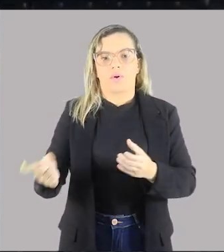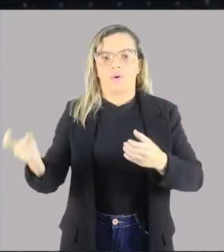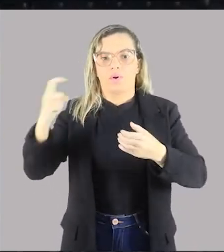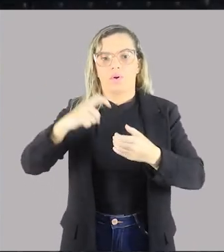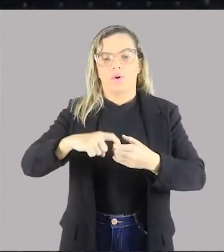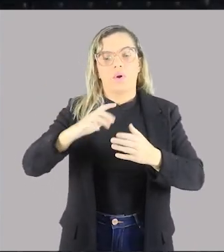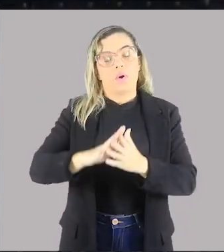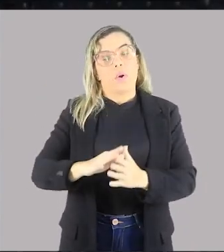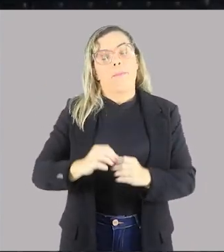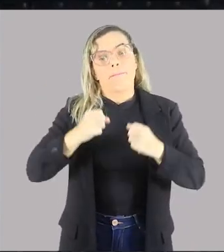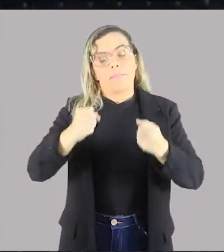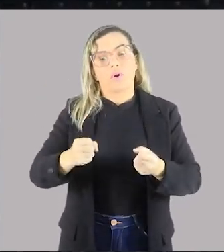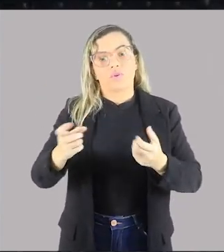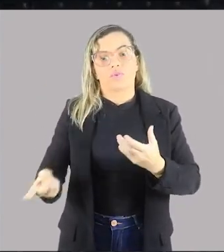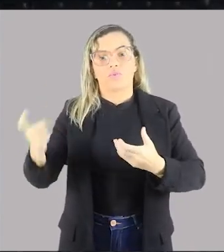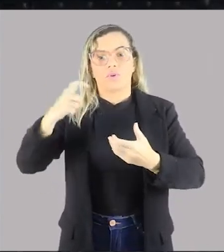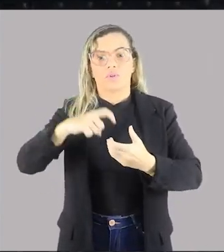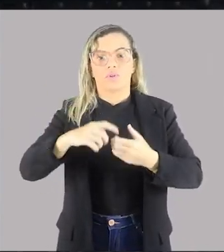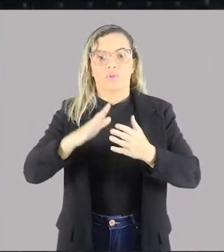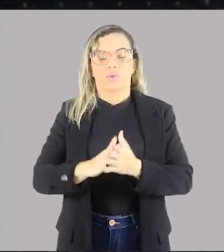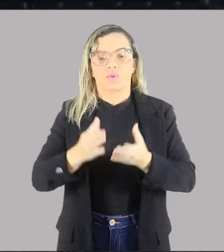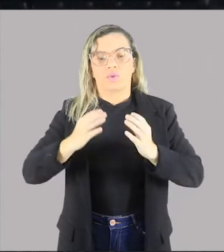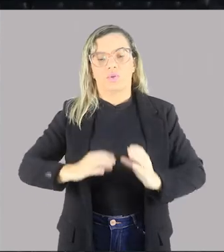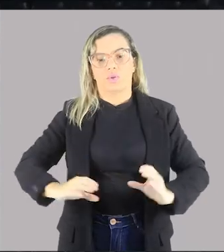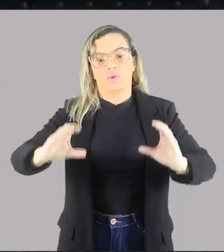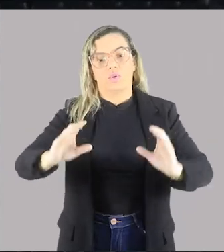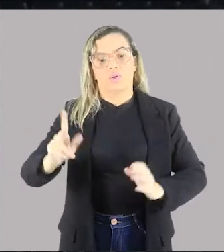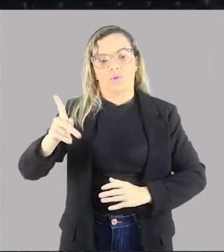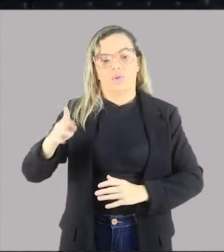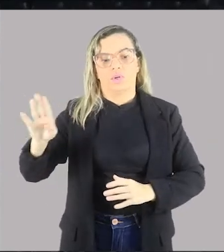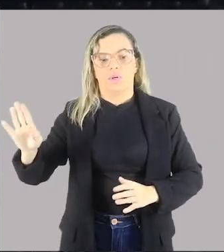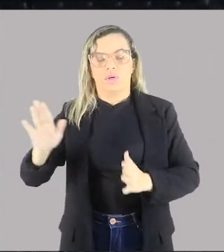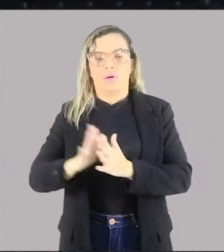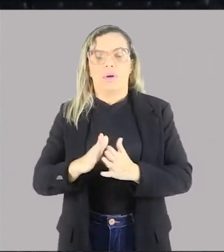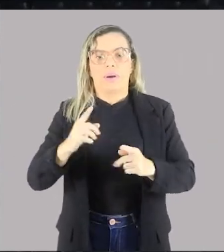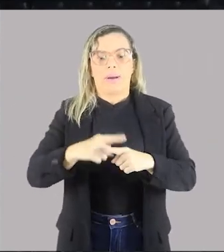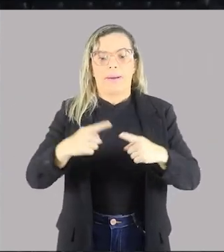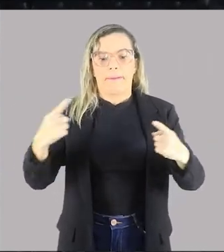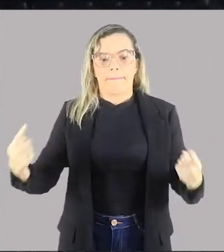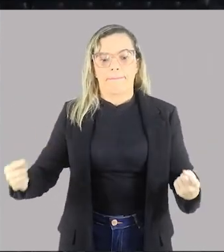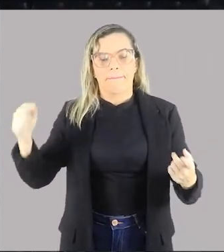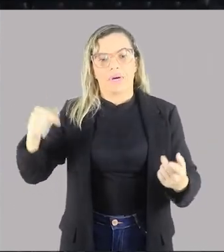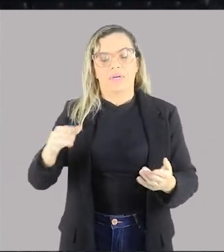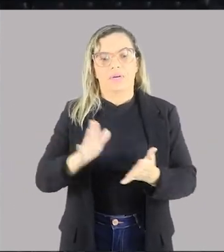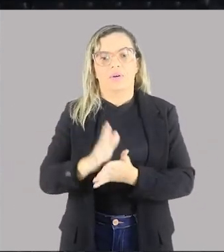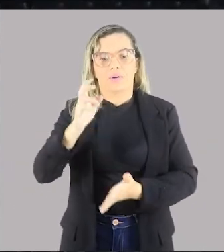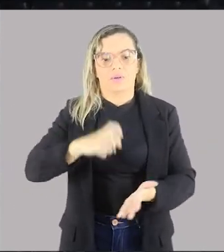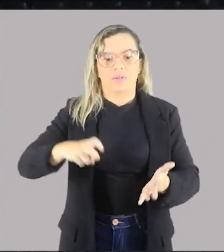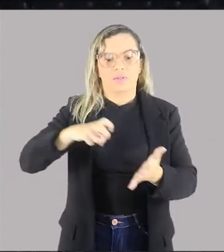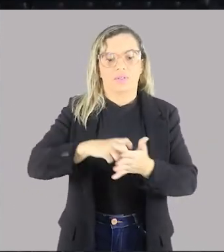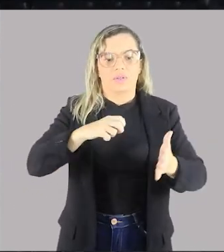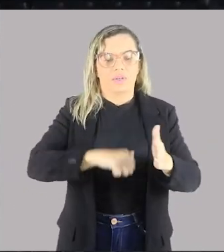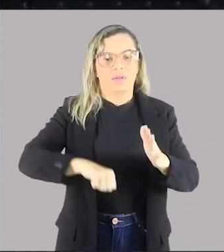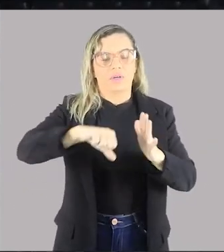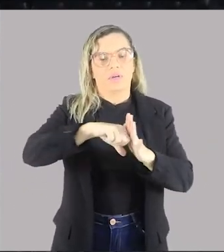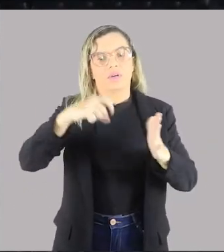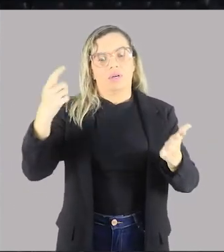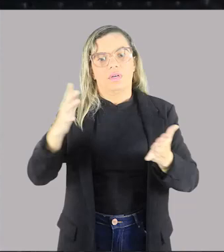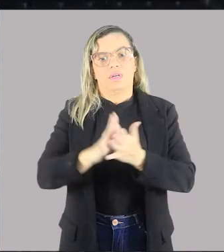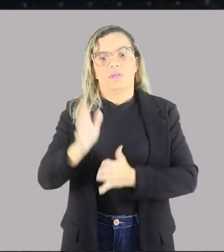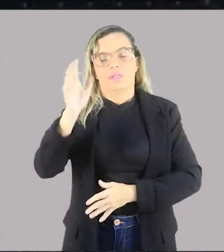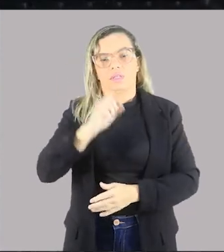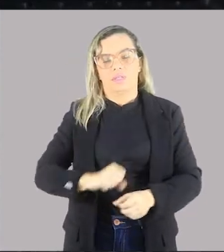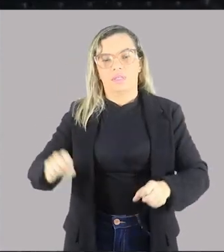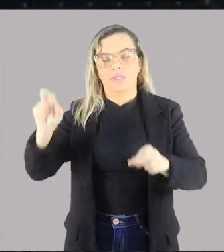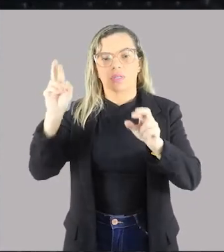novo concurso público, mas para algumas infrações nós vamos observar que é necessário aguardar um tempo de 5 anos até que isso seja uma